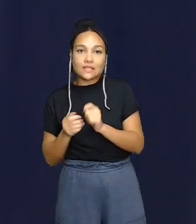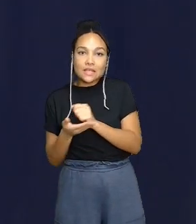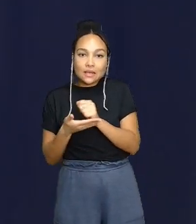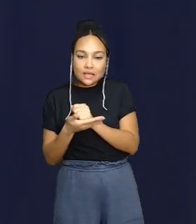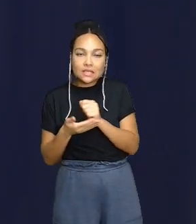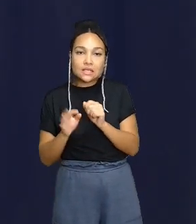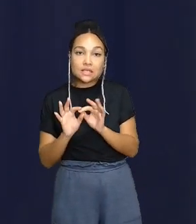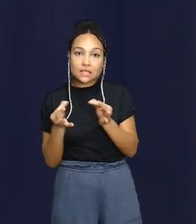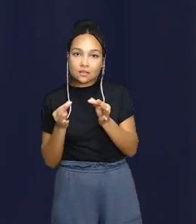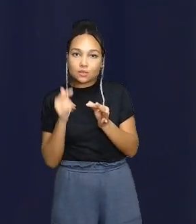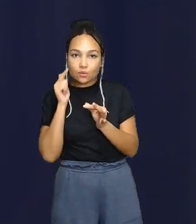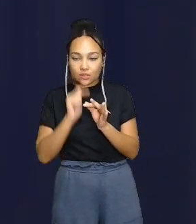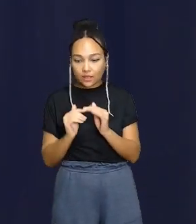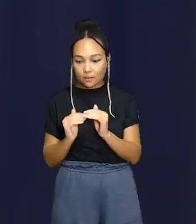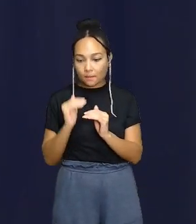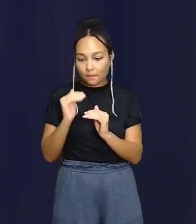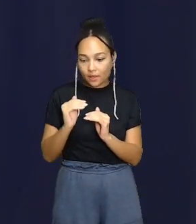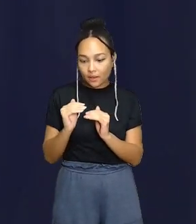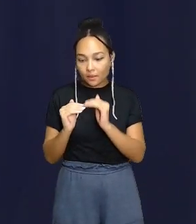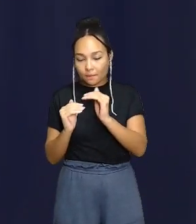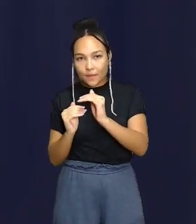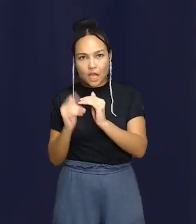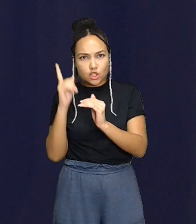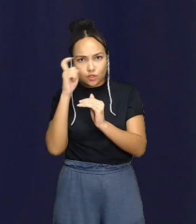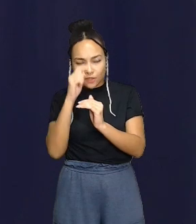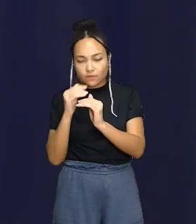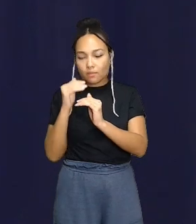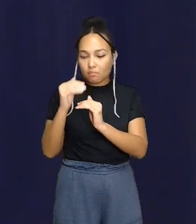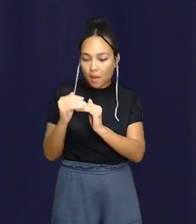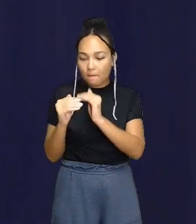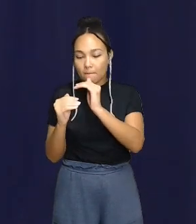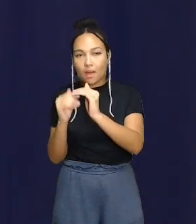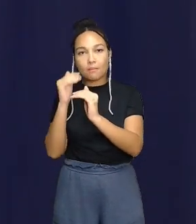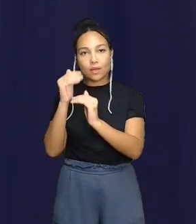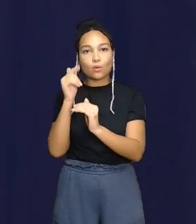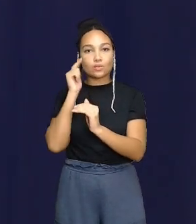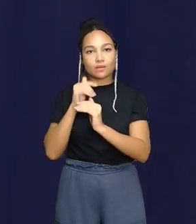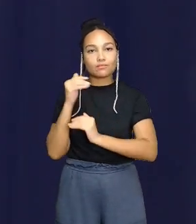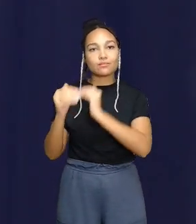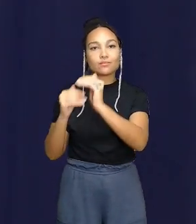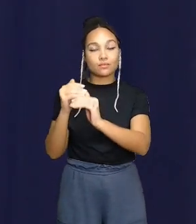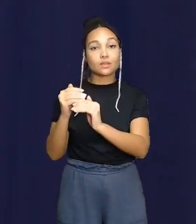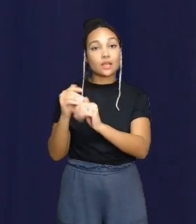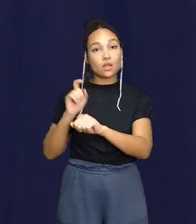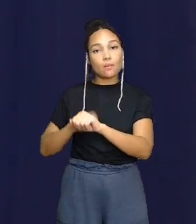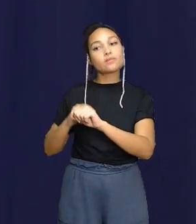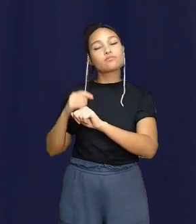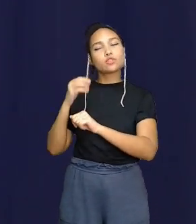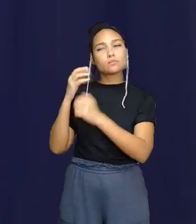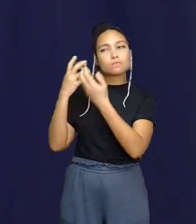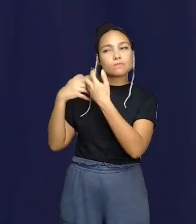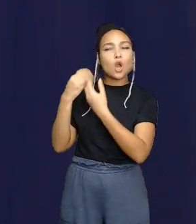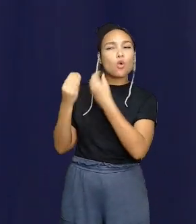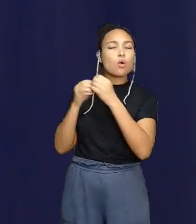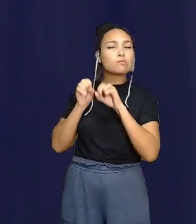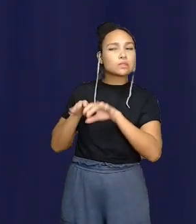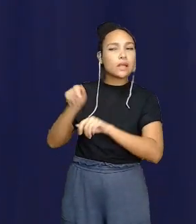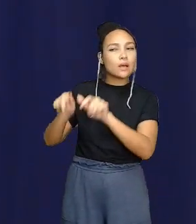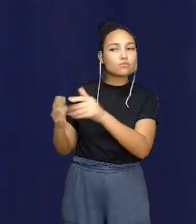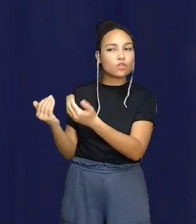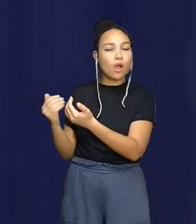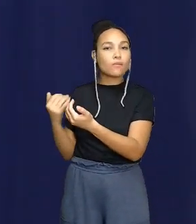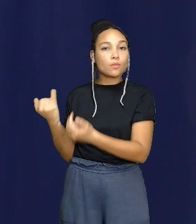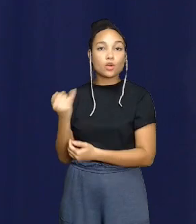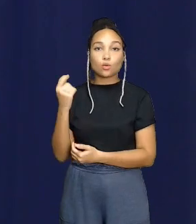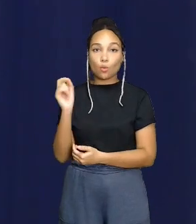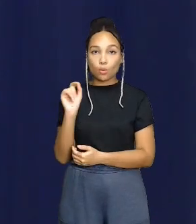o meu nível de complexidade. Então, durante esse processo de pensar em como ensinar, eu tenho sempre tentado trazer